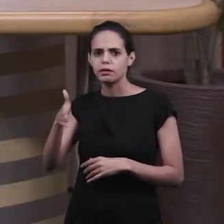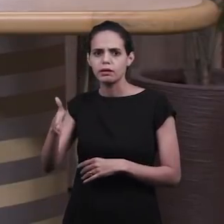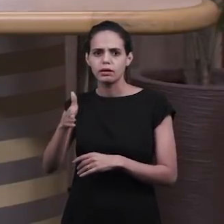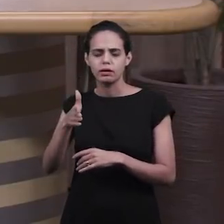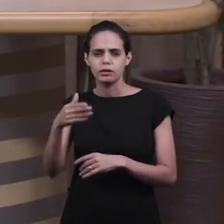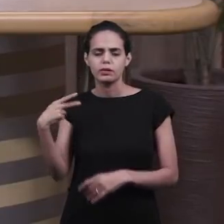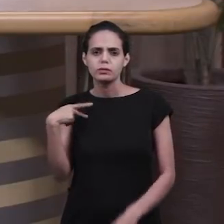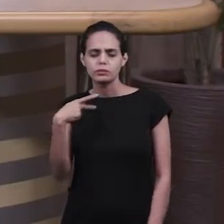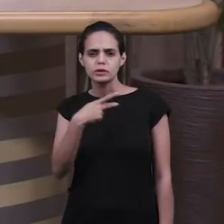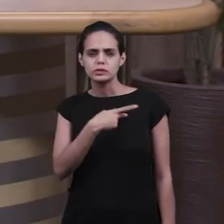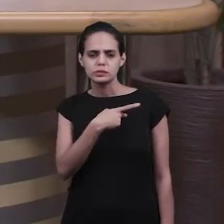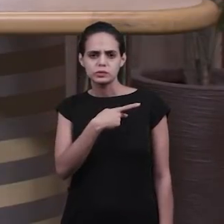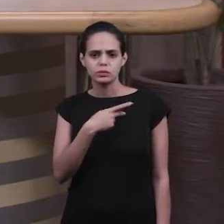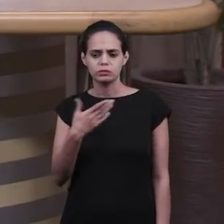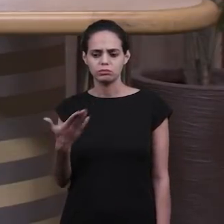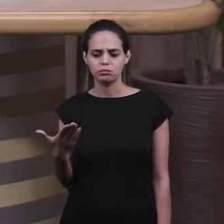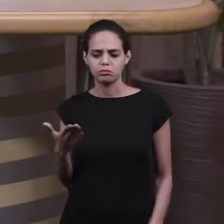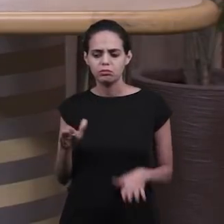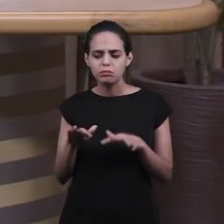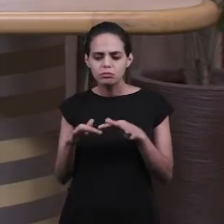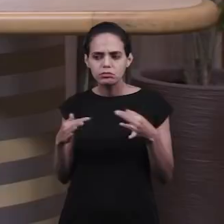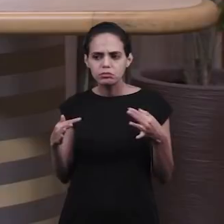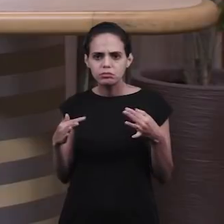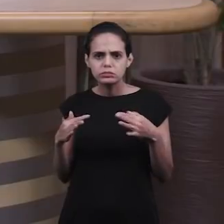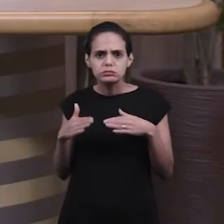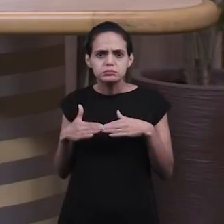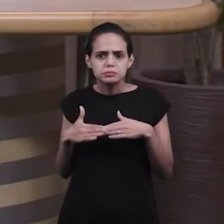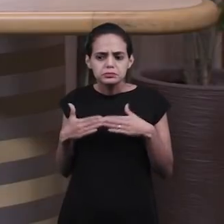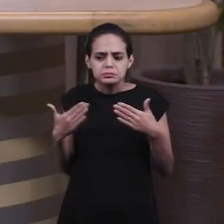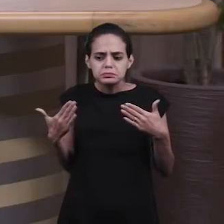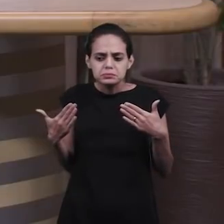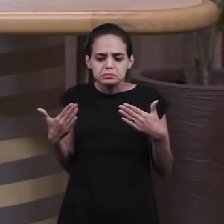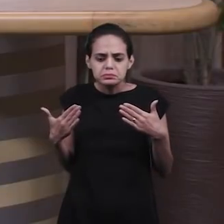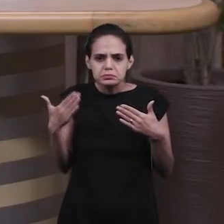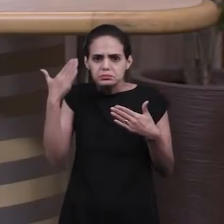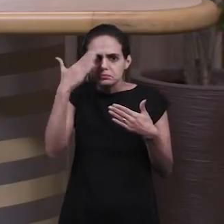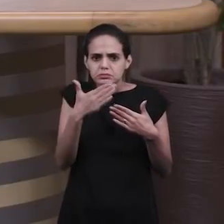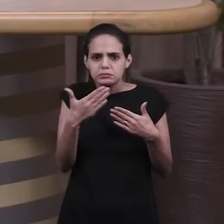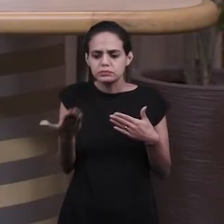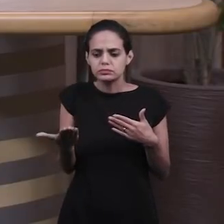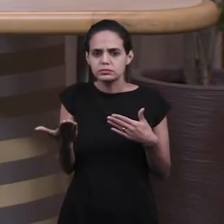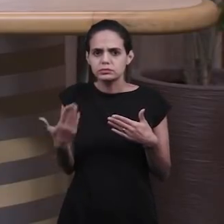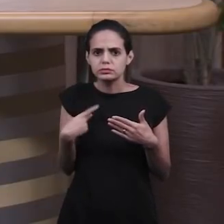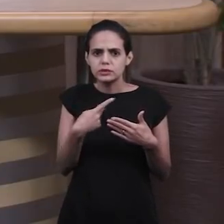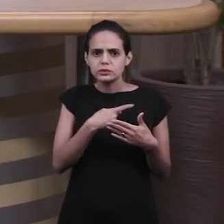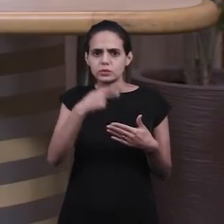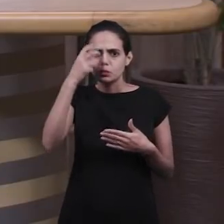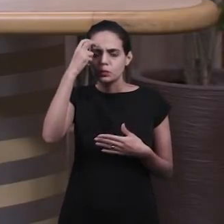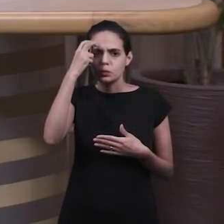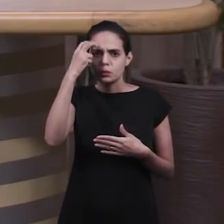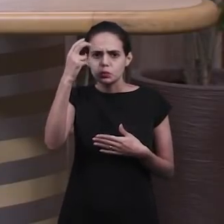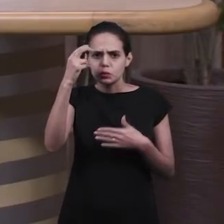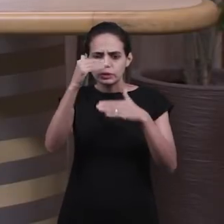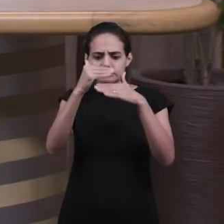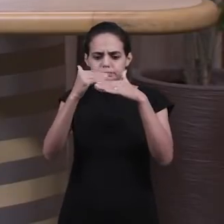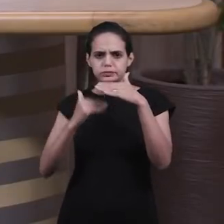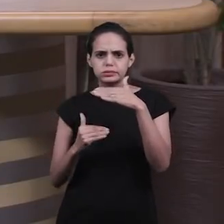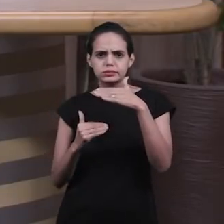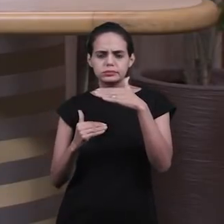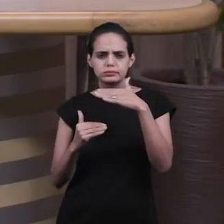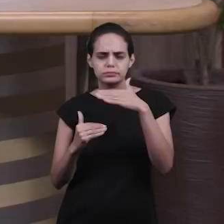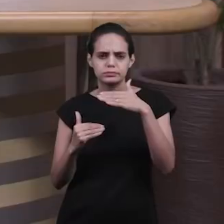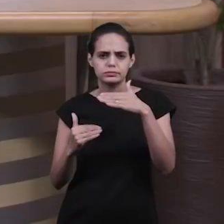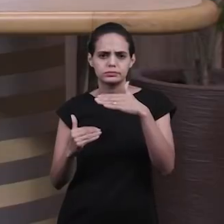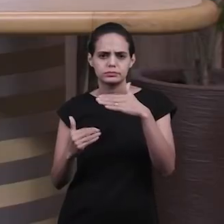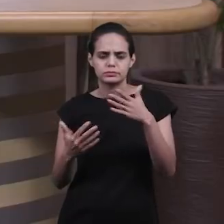pastor que comprovadamente é de nível cultural muito pequeno? Claro que isso